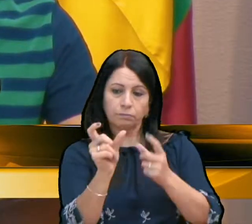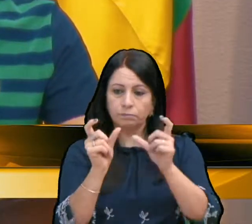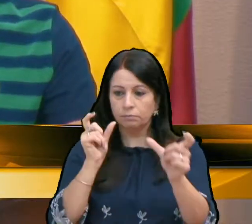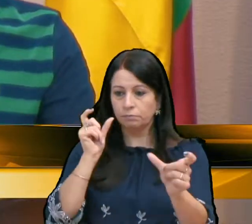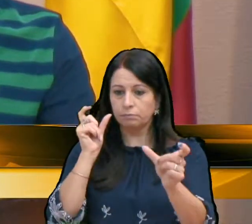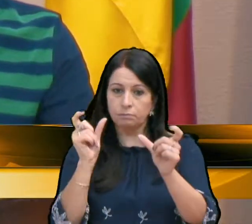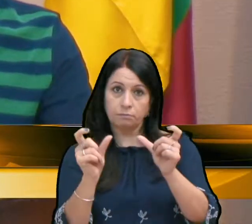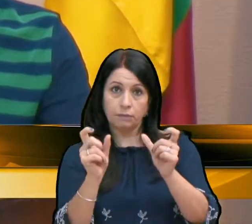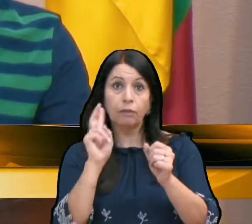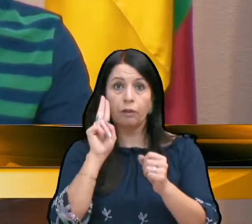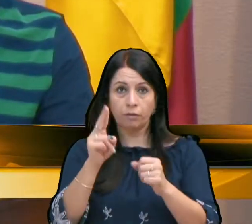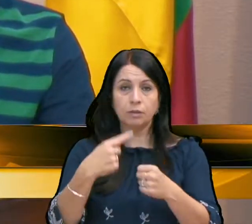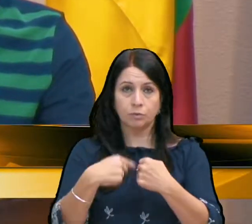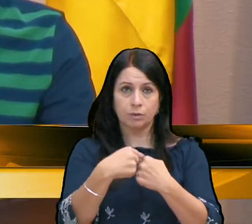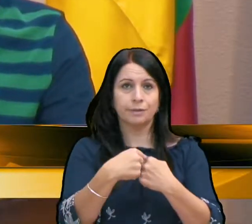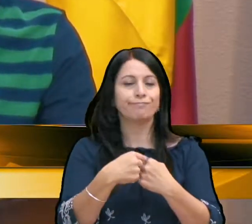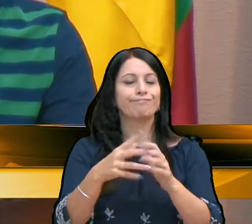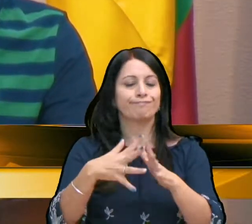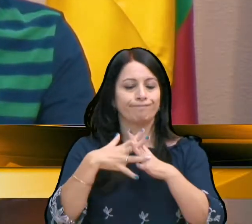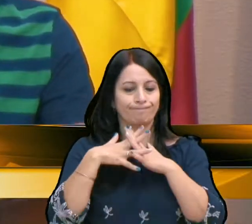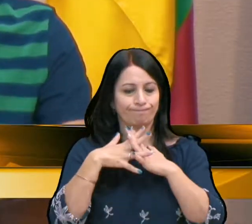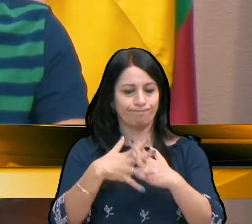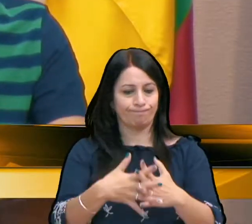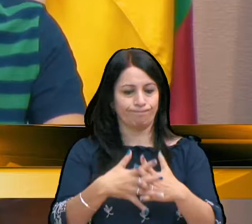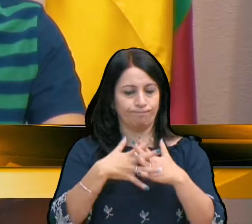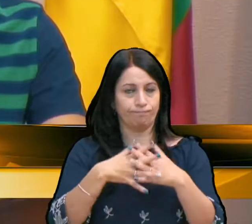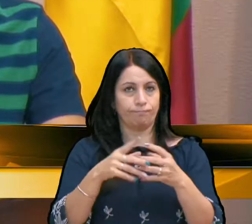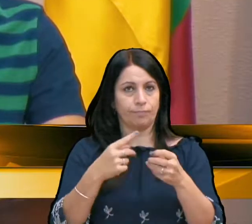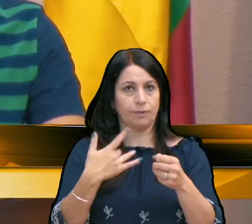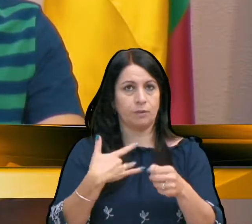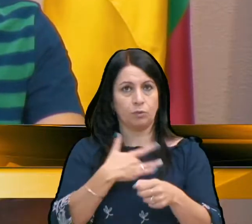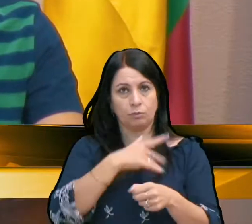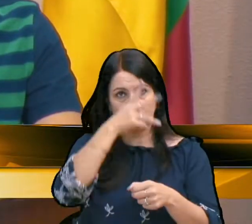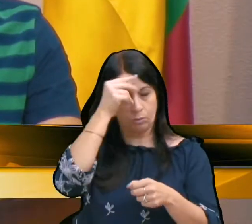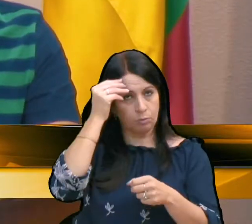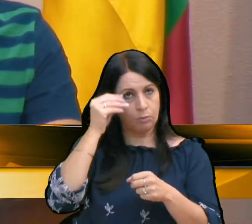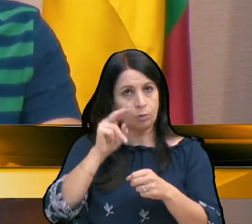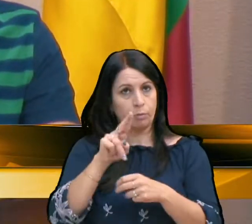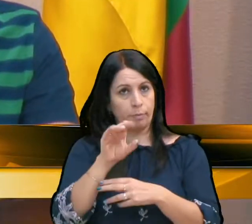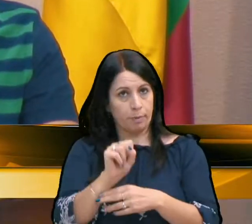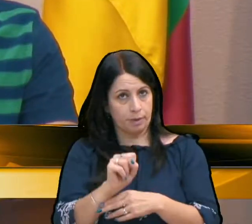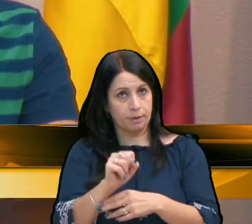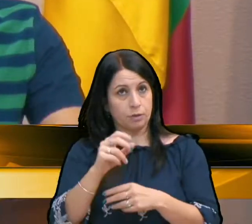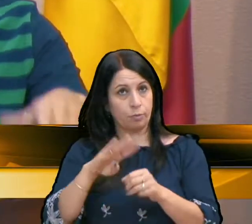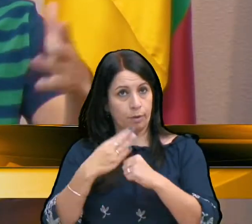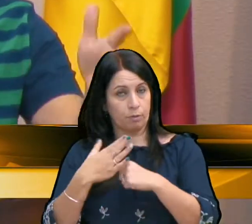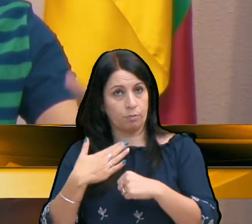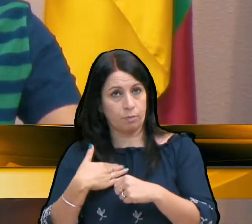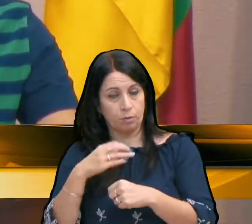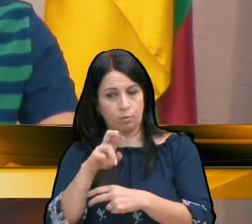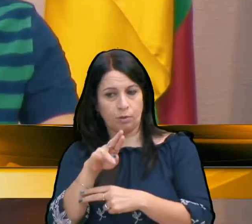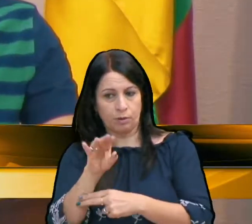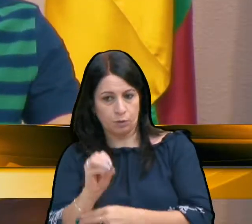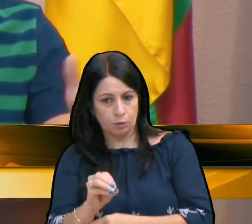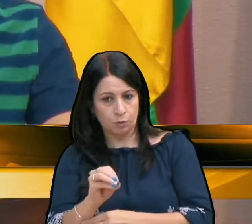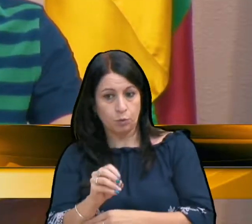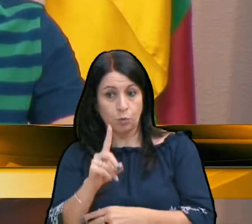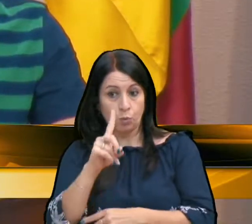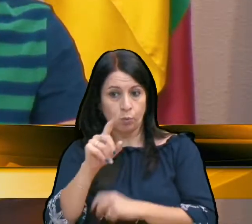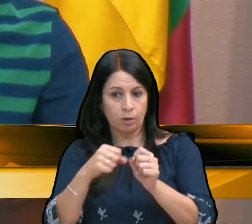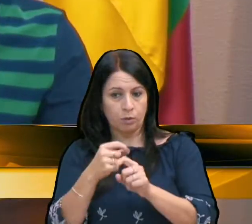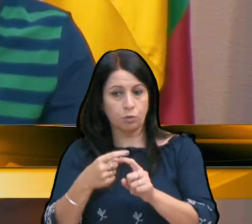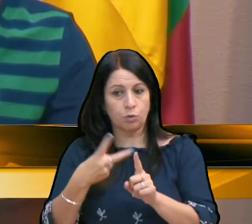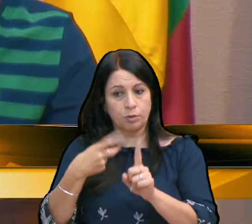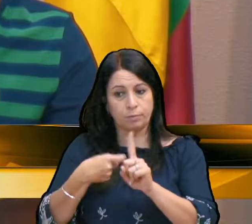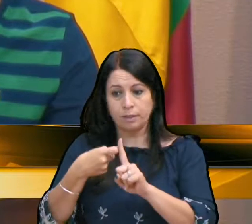vai ver que a nossa cidade continua um caos na saúde pública, uma UBS do bairro Cristo Redentor pronta há 1 ano e 1 mês, e os matos estão lá ocupando